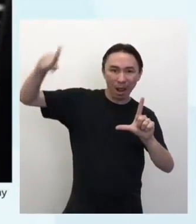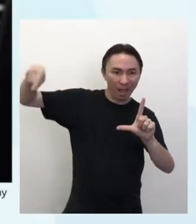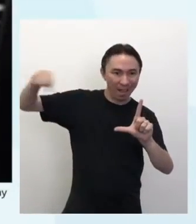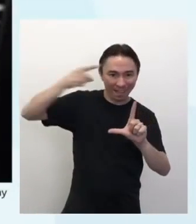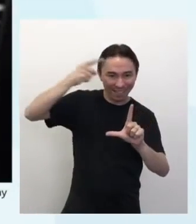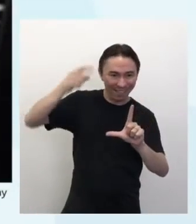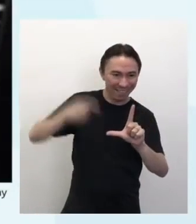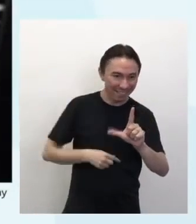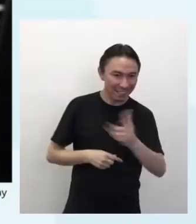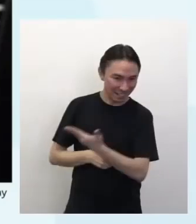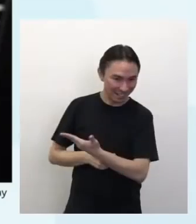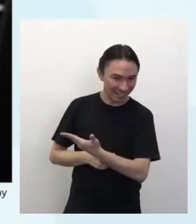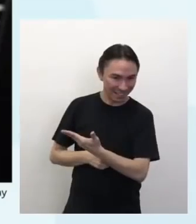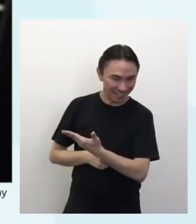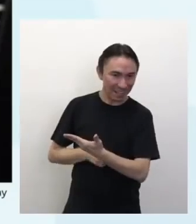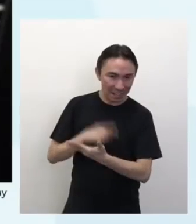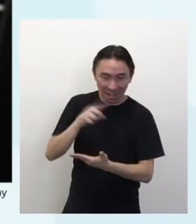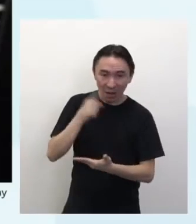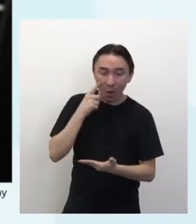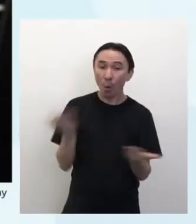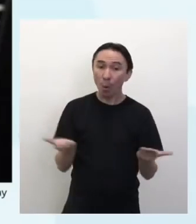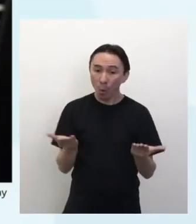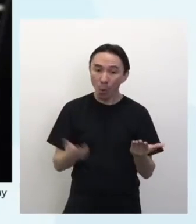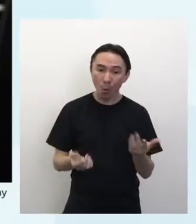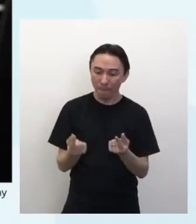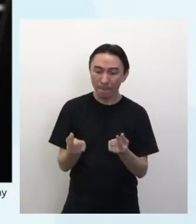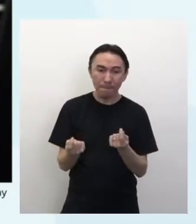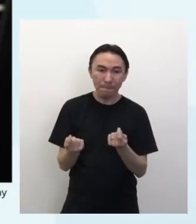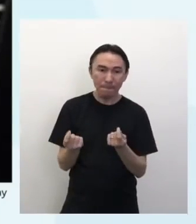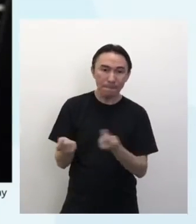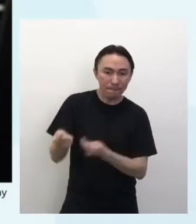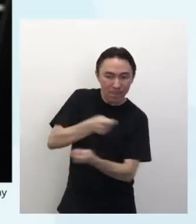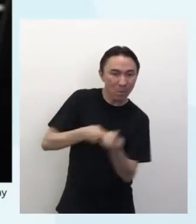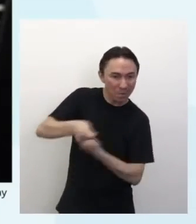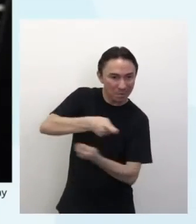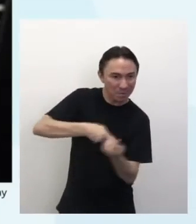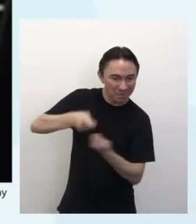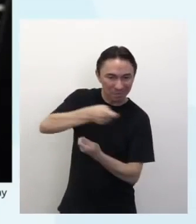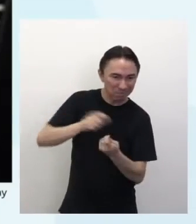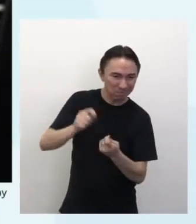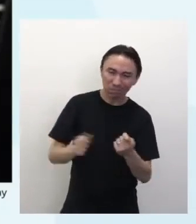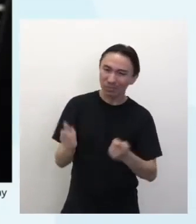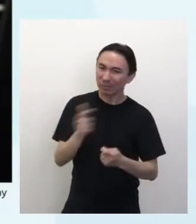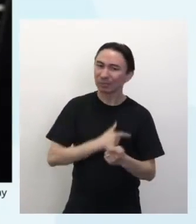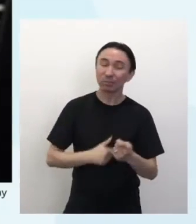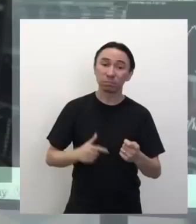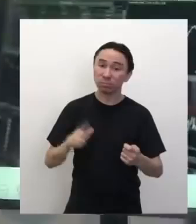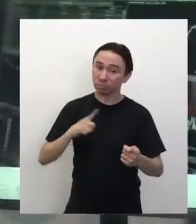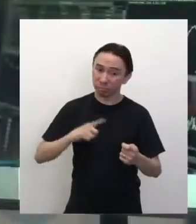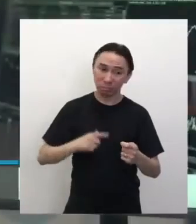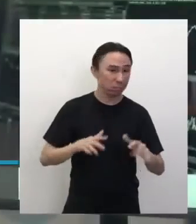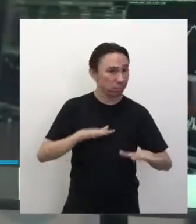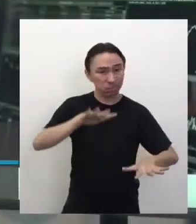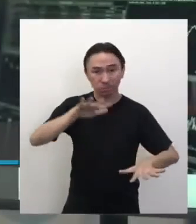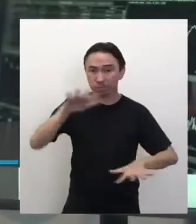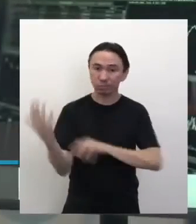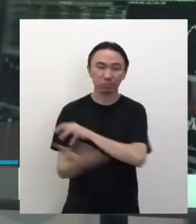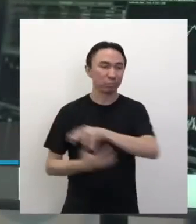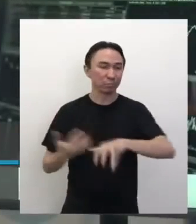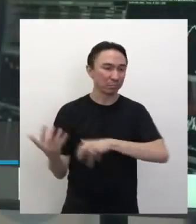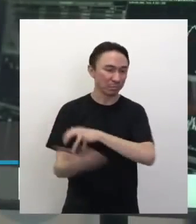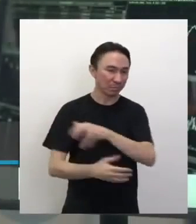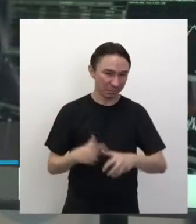né, que mexe muito com a economia do nosso país e do mundo, né, através de vários processos aí, né, principalmente de